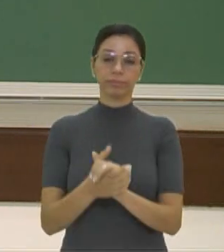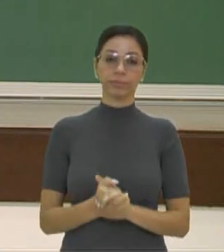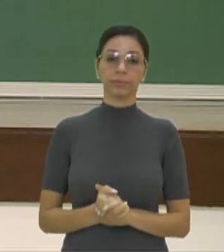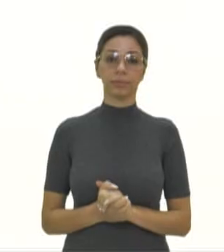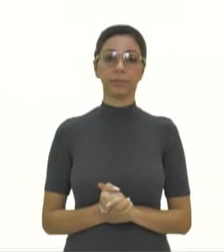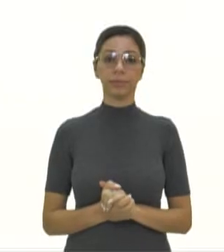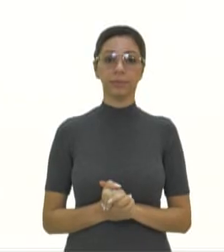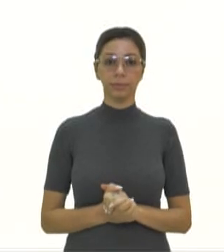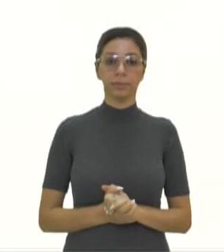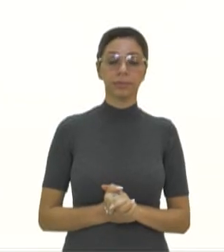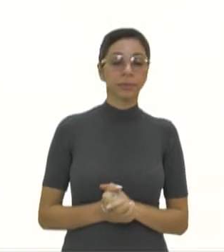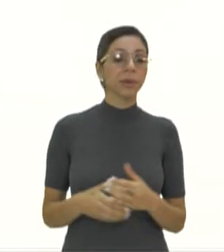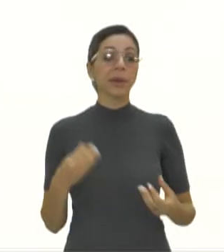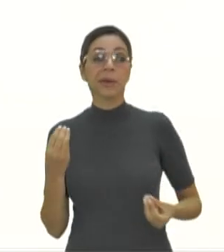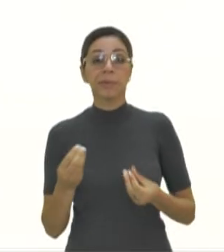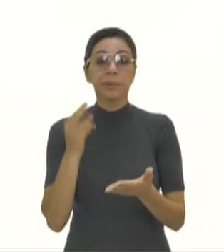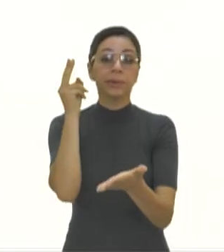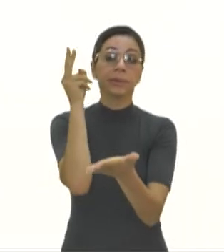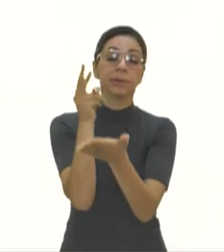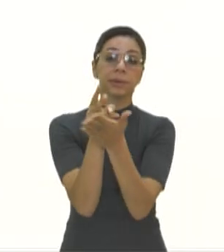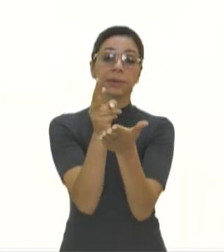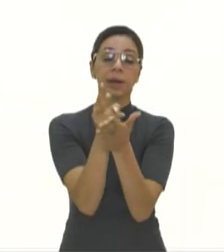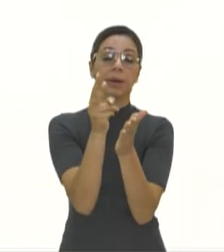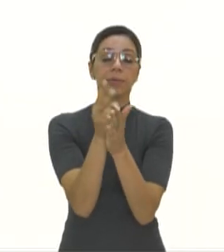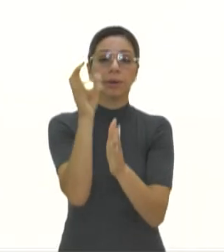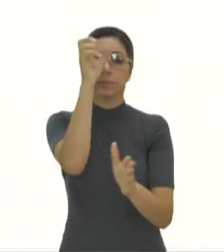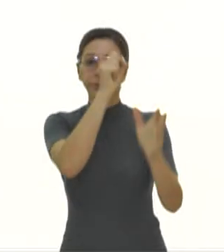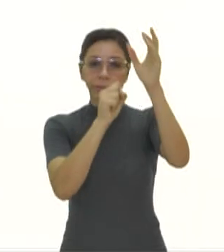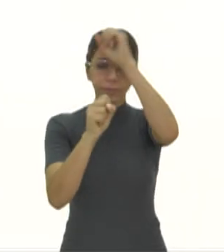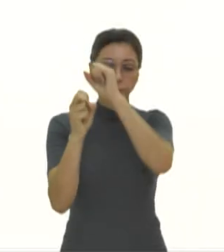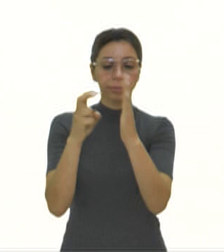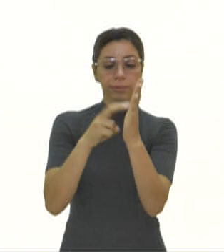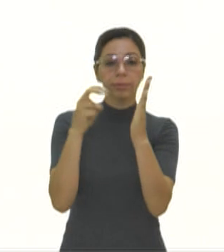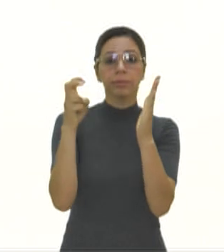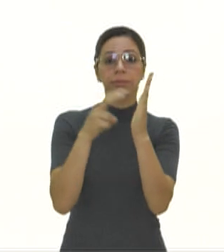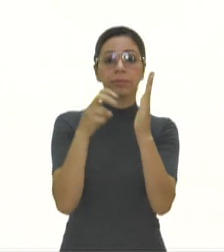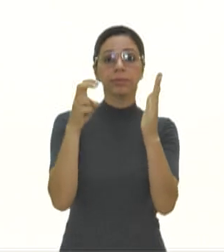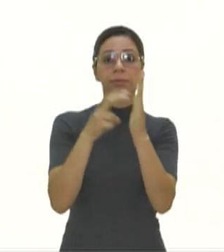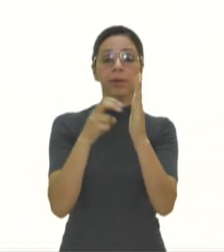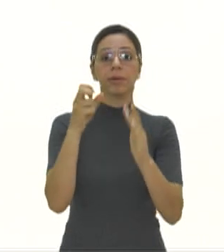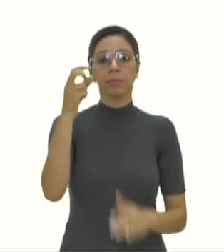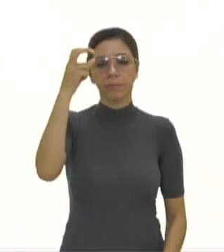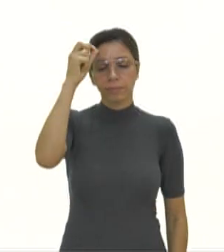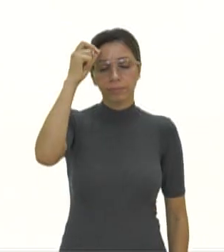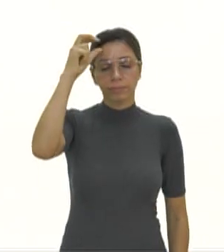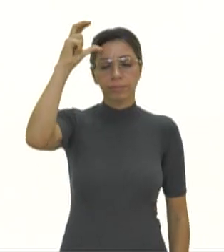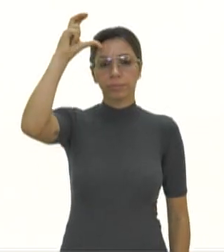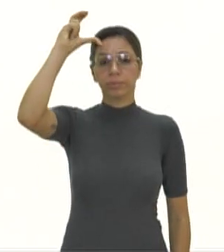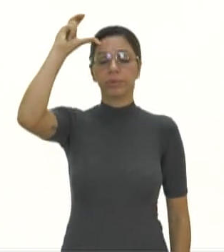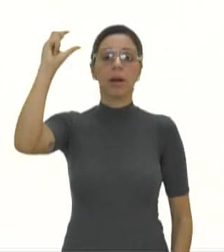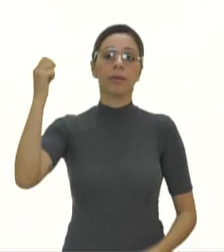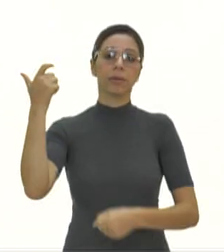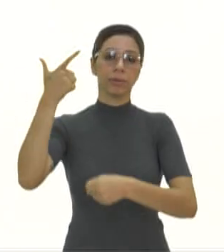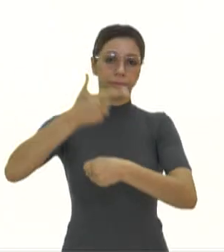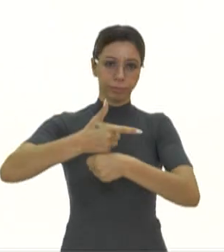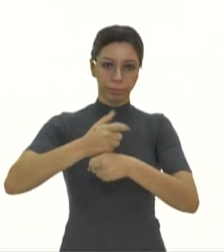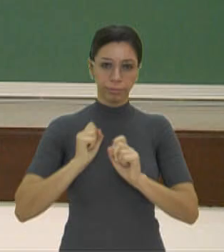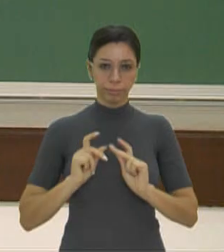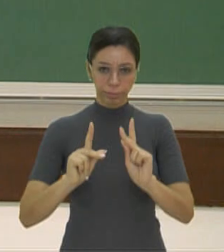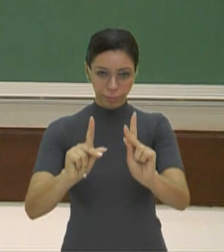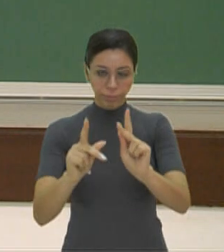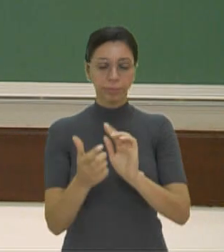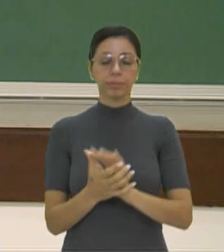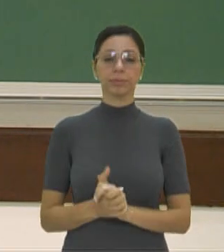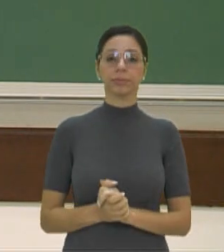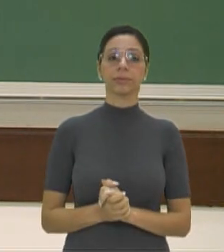acaso, né? E como sempre, estamos aprimorando, ampliando o nosso repertório léxico, o nosso vocabulário sempre diário. Na